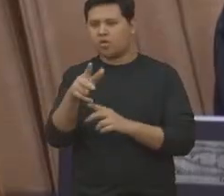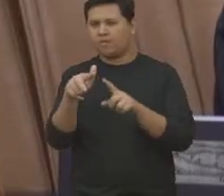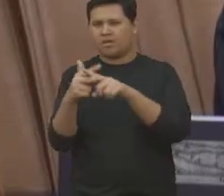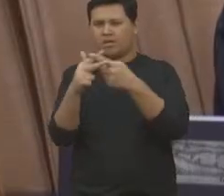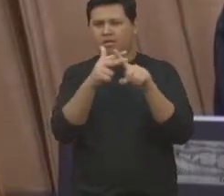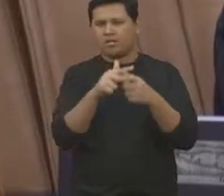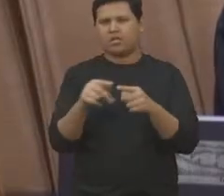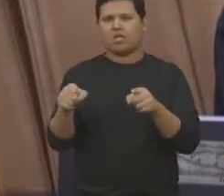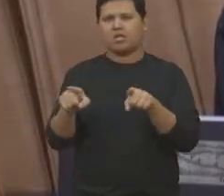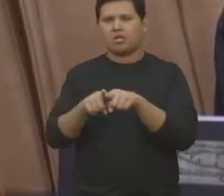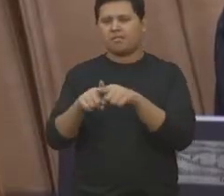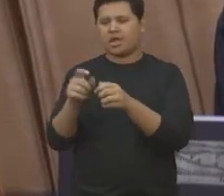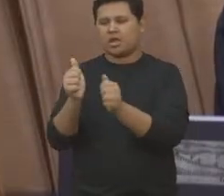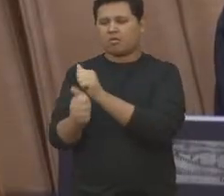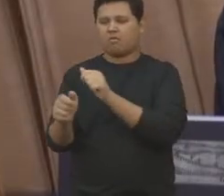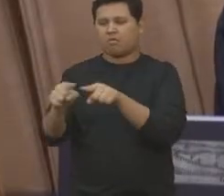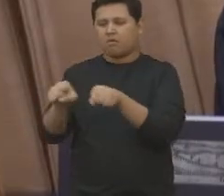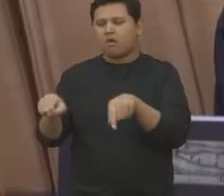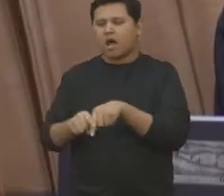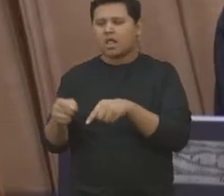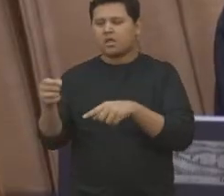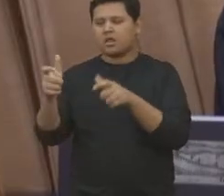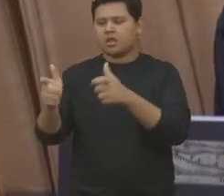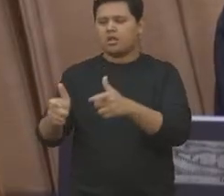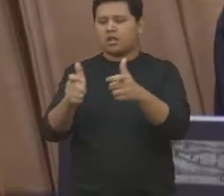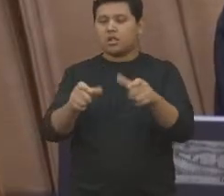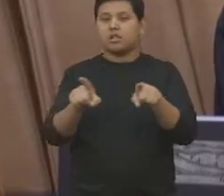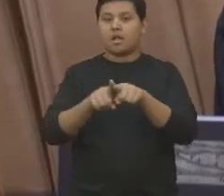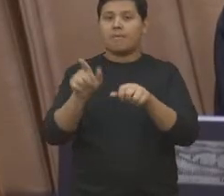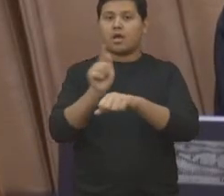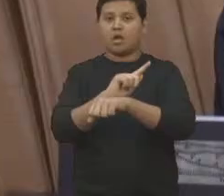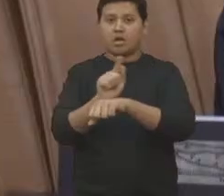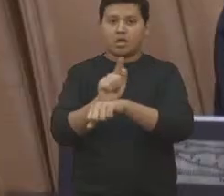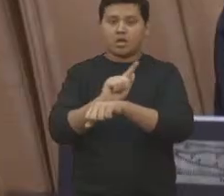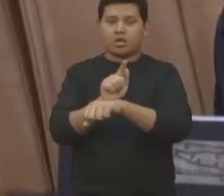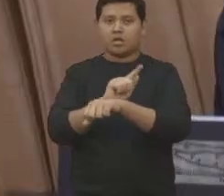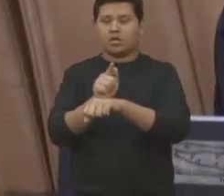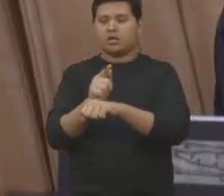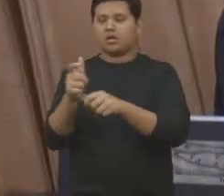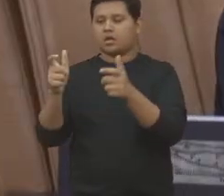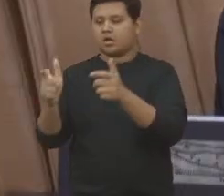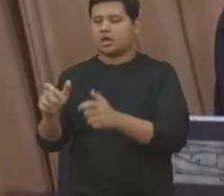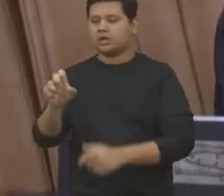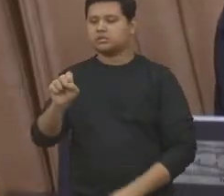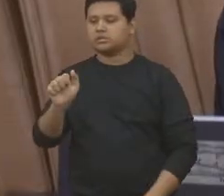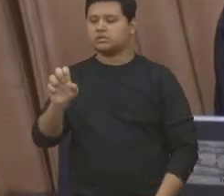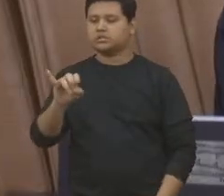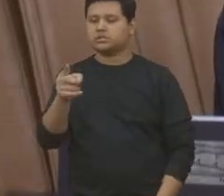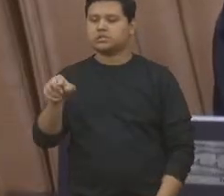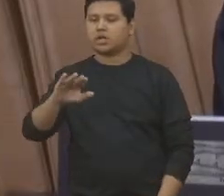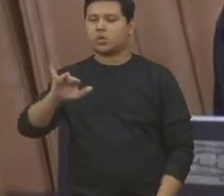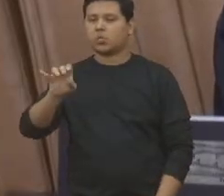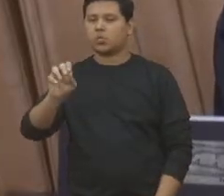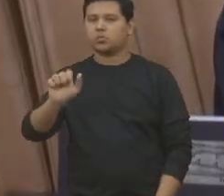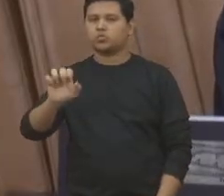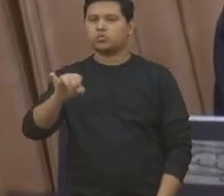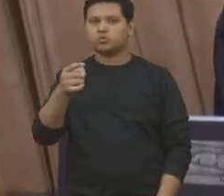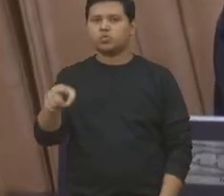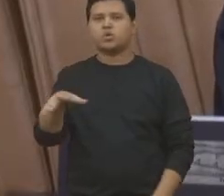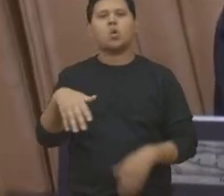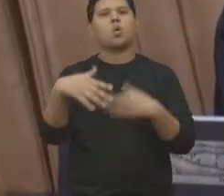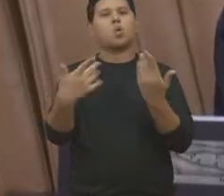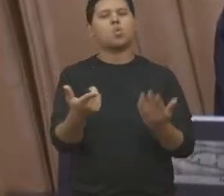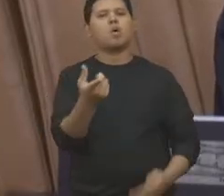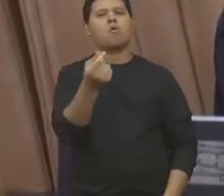nos bairros. Também fala sobre gestão do Educa Mais Centro e São João. Eu queria entender quais são os valores que estão reservados para essas